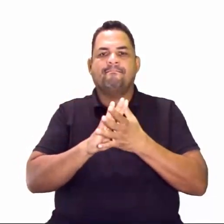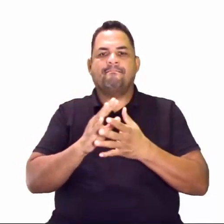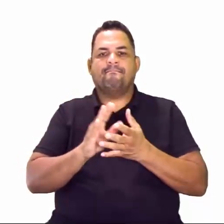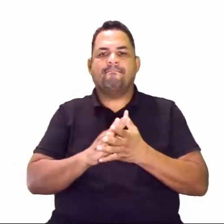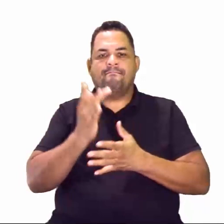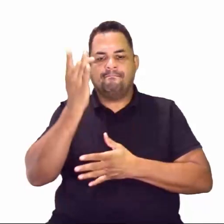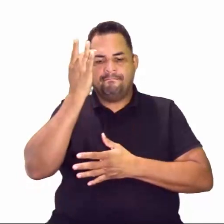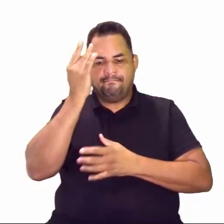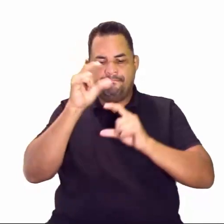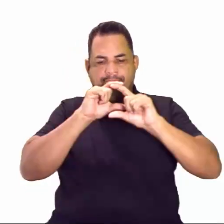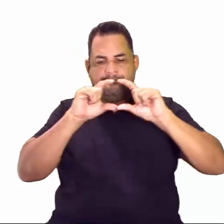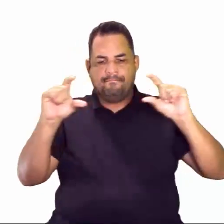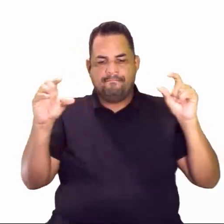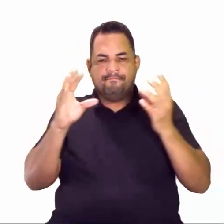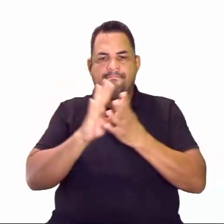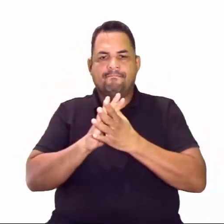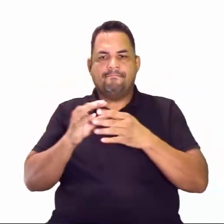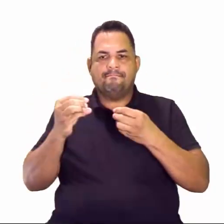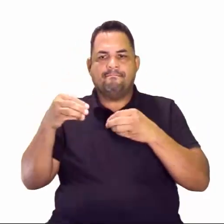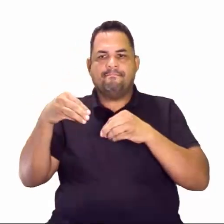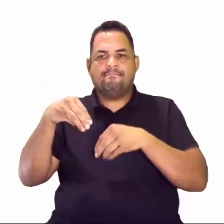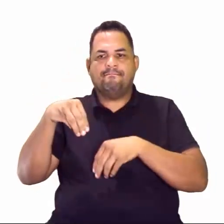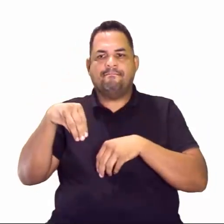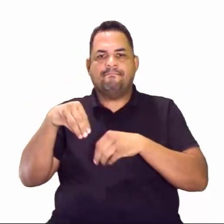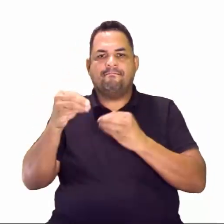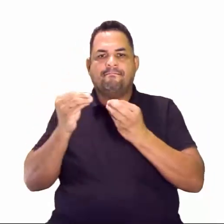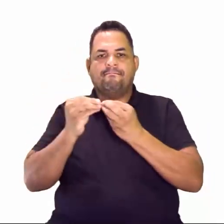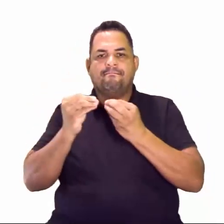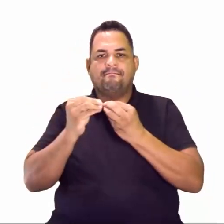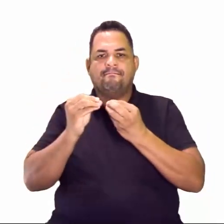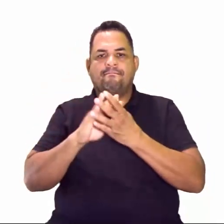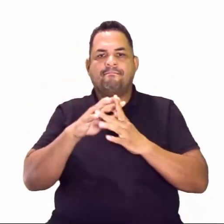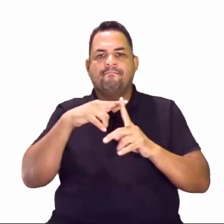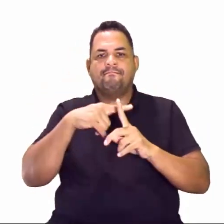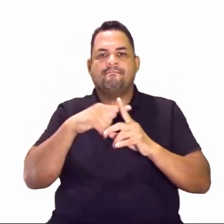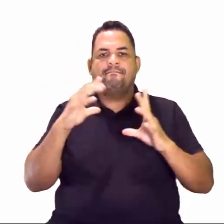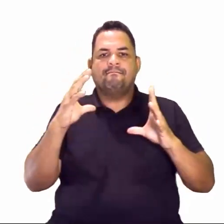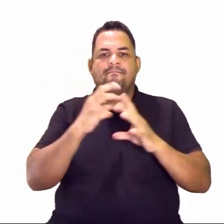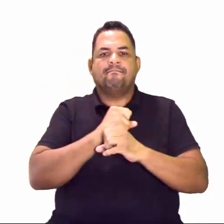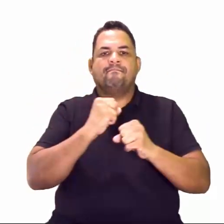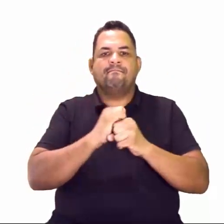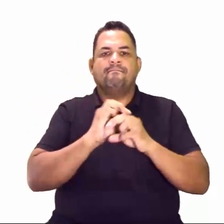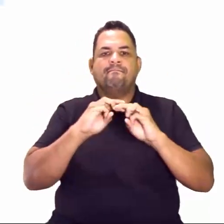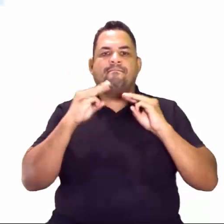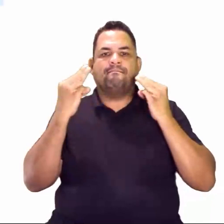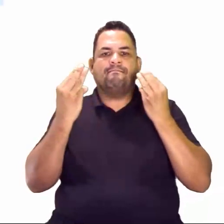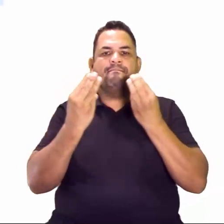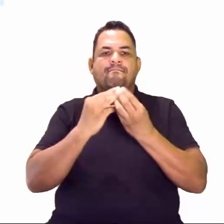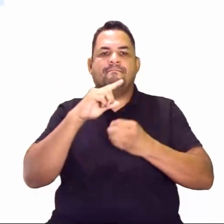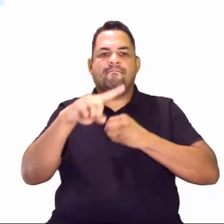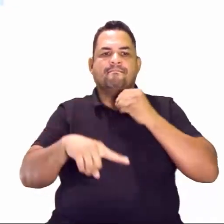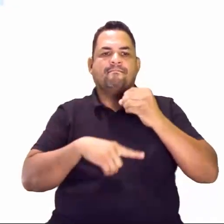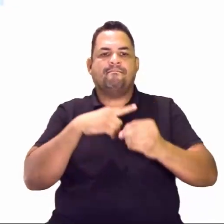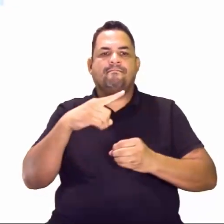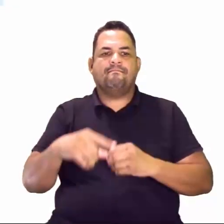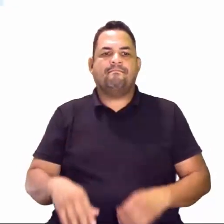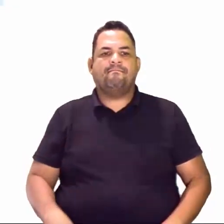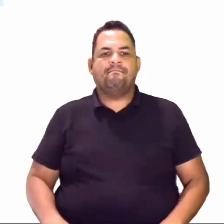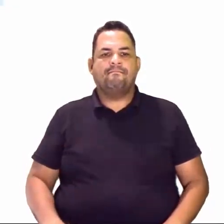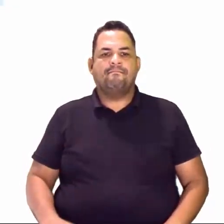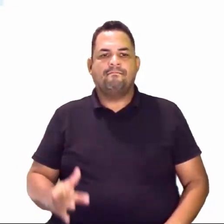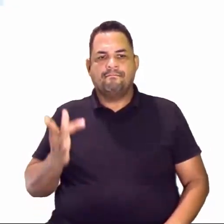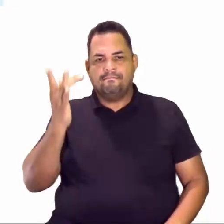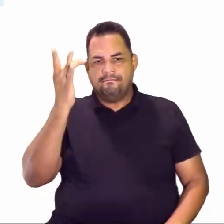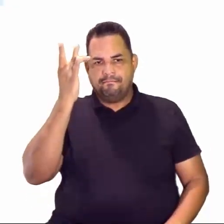fórmula molecular é a soma das massas atômicas, tá bom? Vamos assim ver que